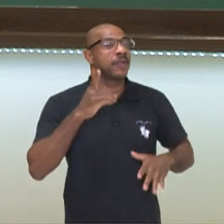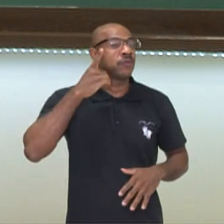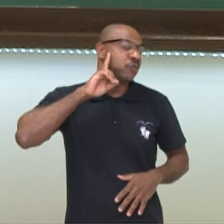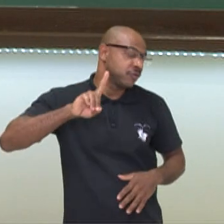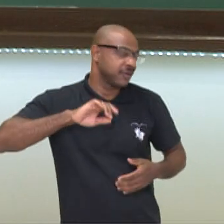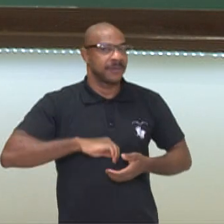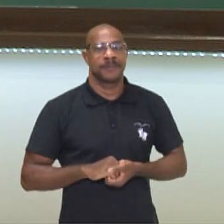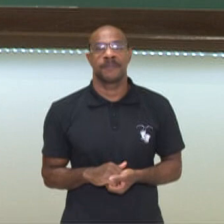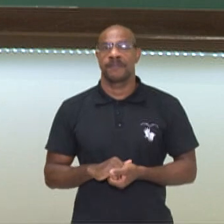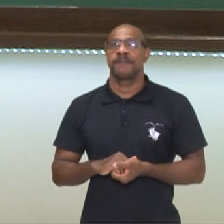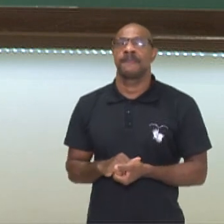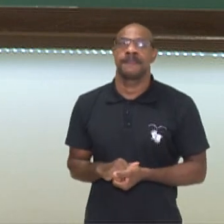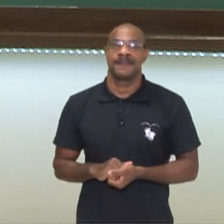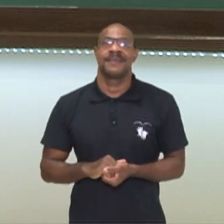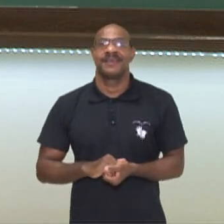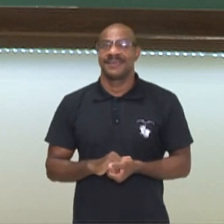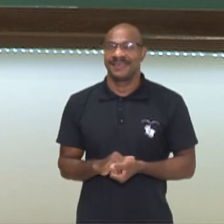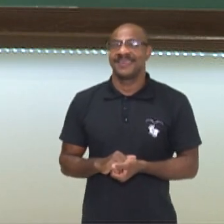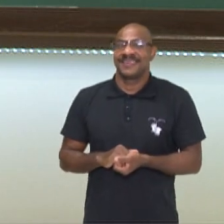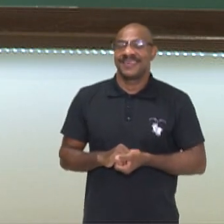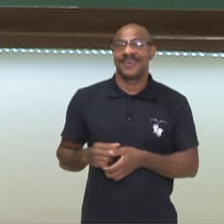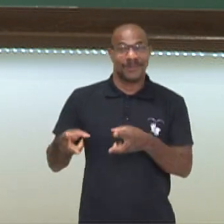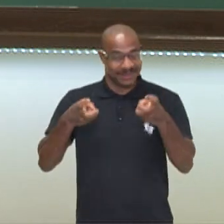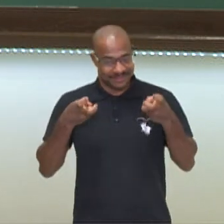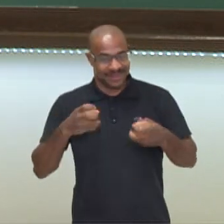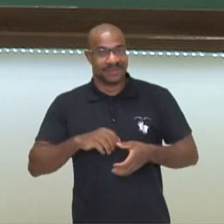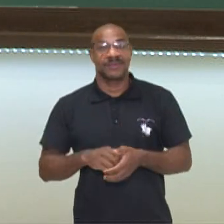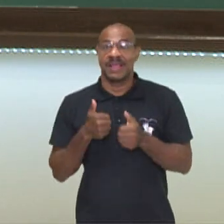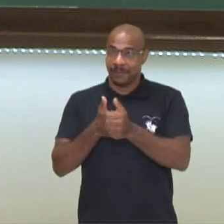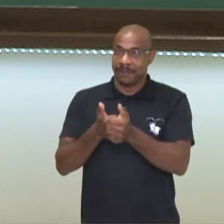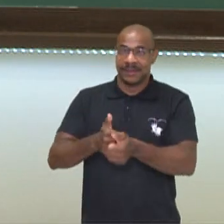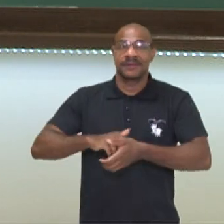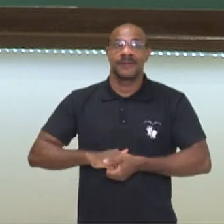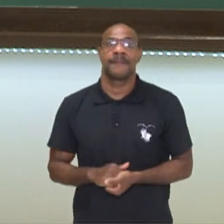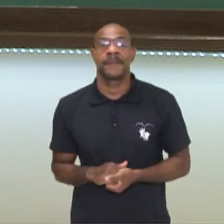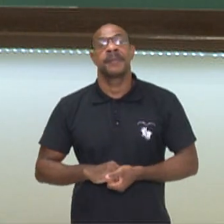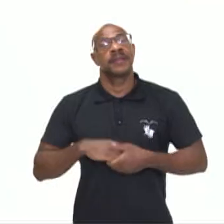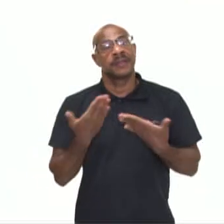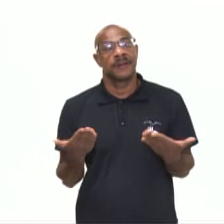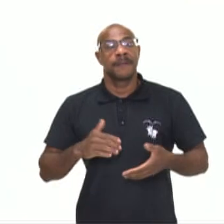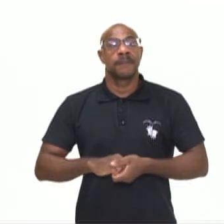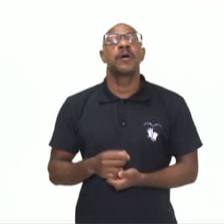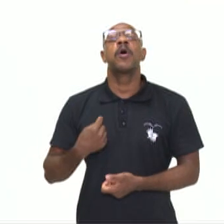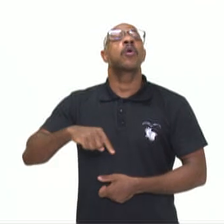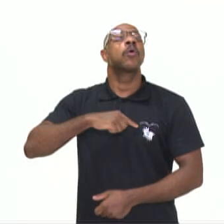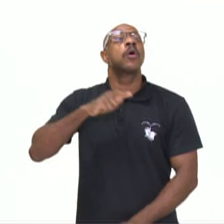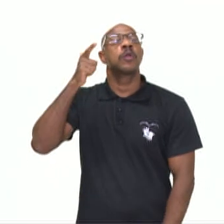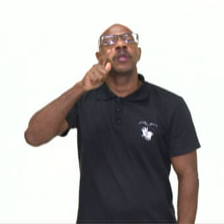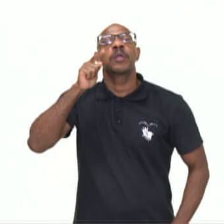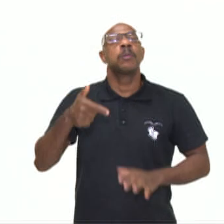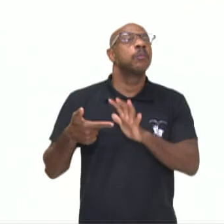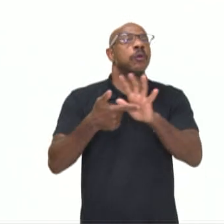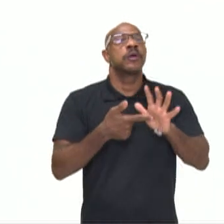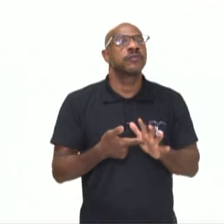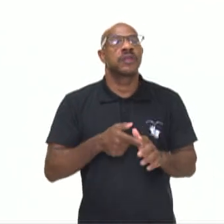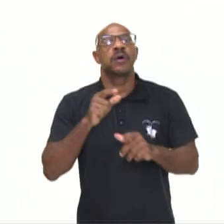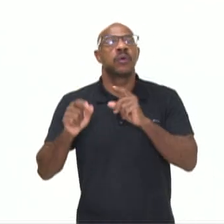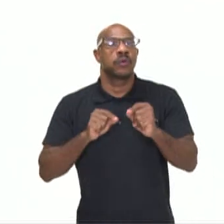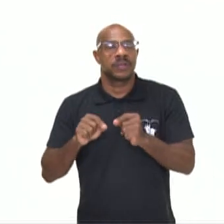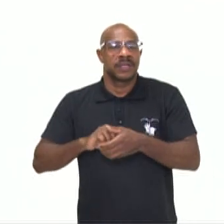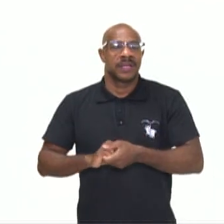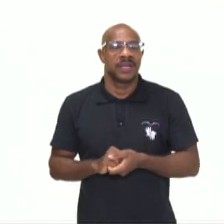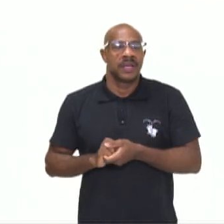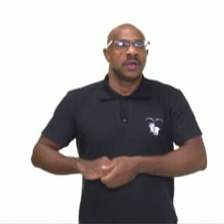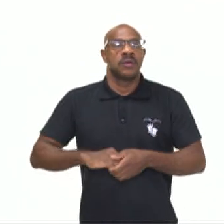dia. Observaram, moçada? Estão acompanhando? Olha lá então. Nós conseguimos identificar o público-alvo da